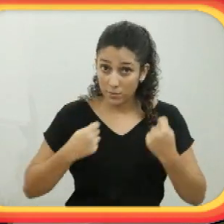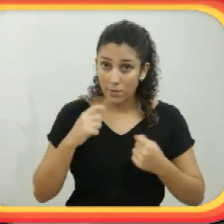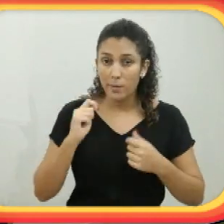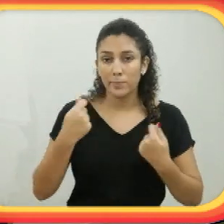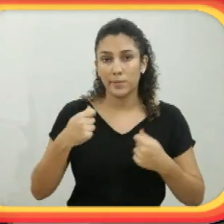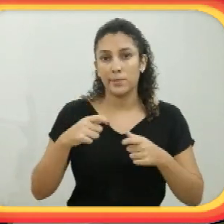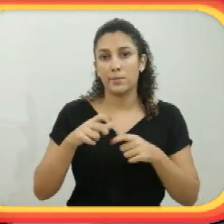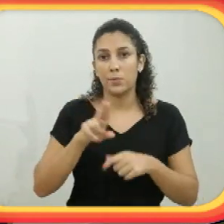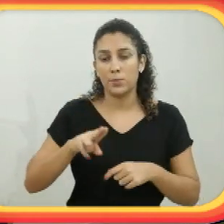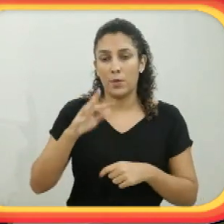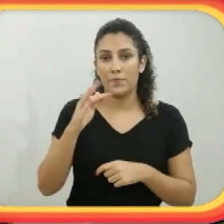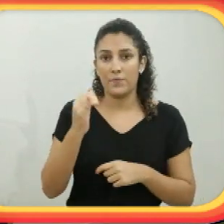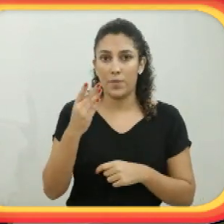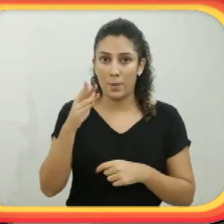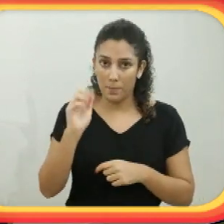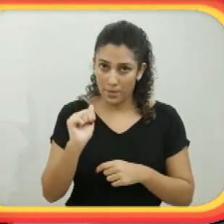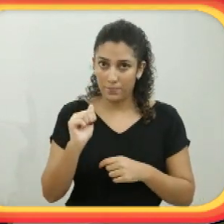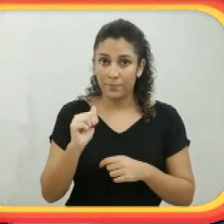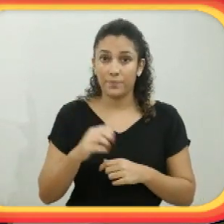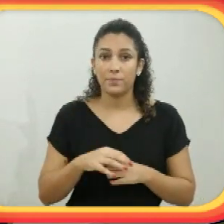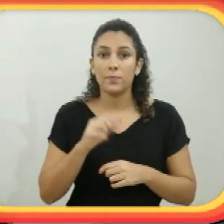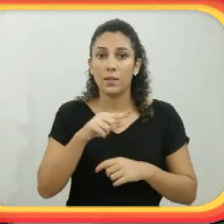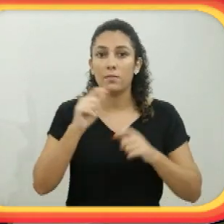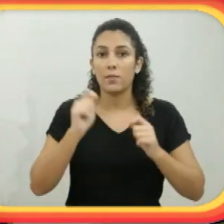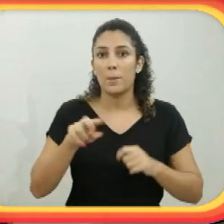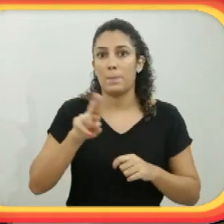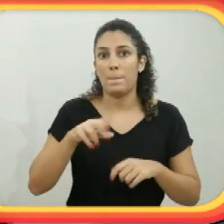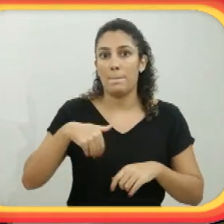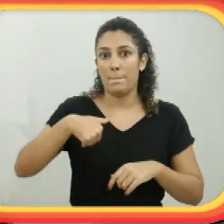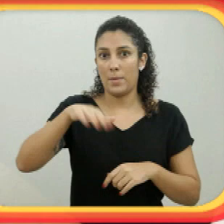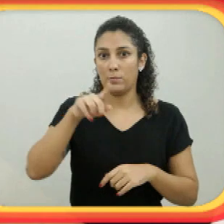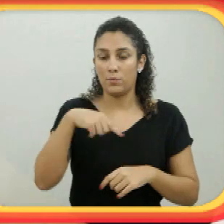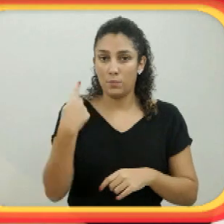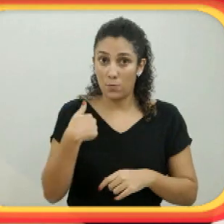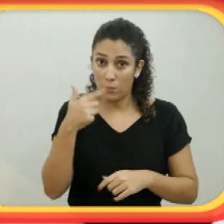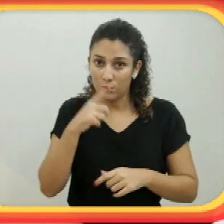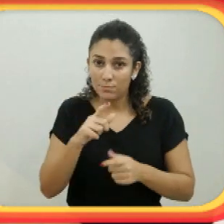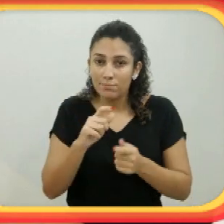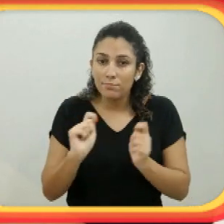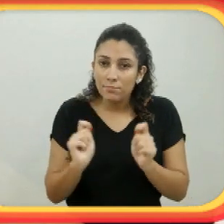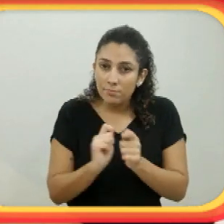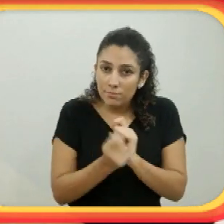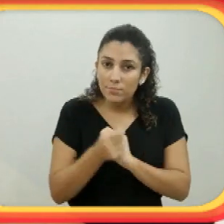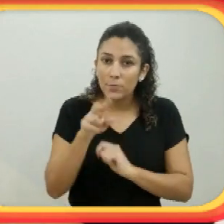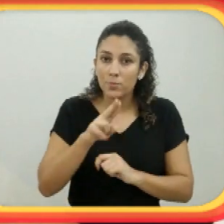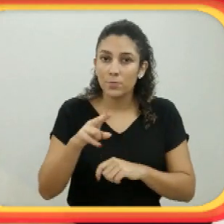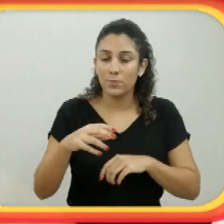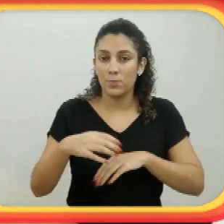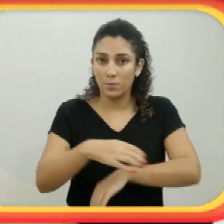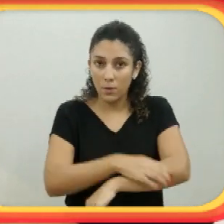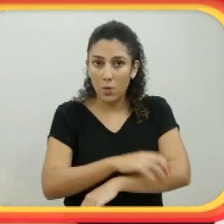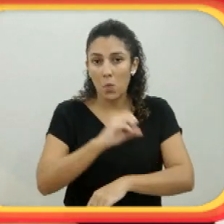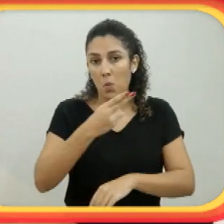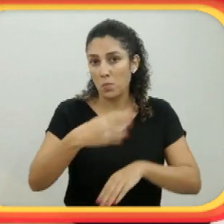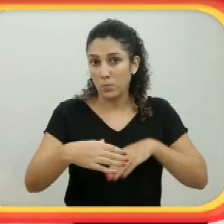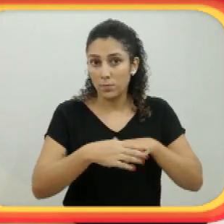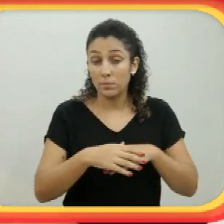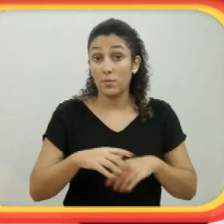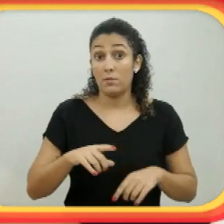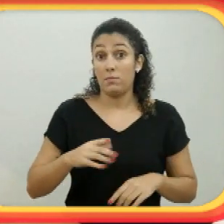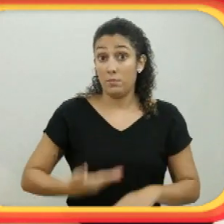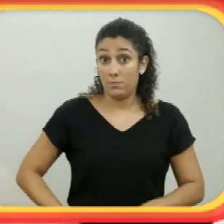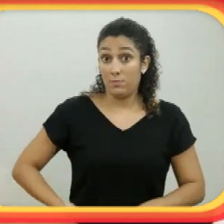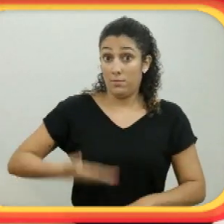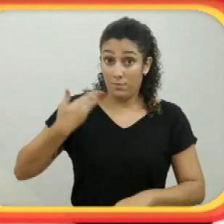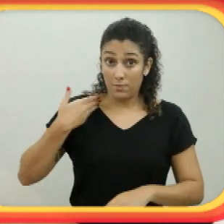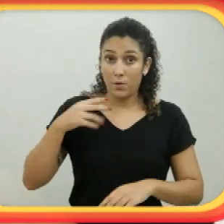muito maior do que a gente consegue obter com uma órtese ou uma prótese membro inferior. As próteses membro inferior, hoje em dia, são ligadas mais à parte